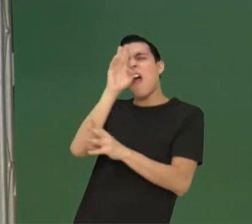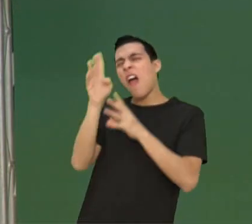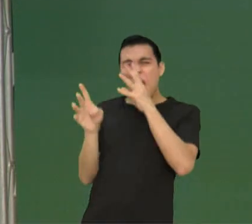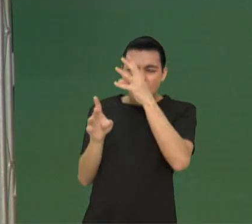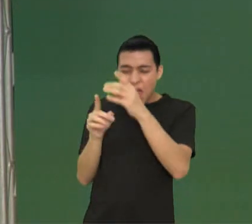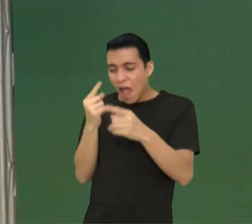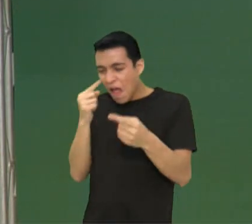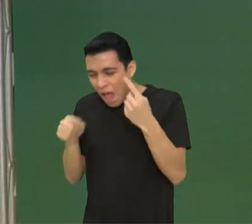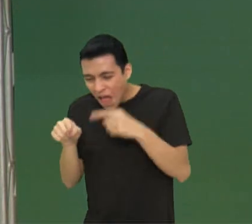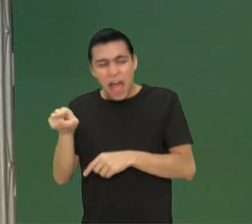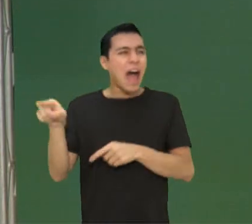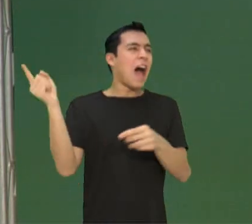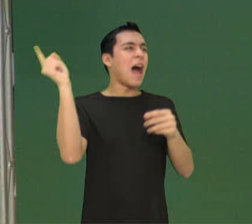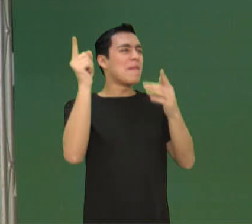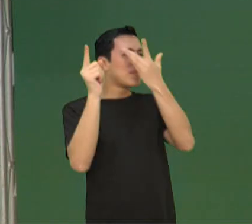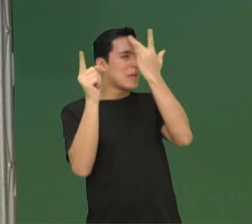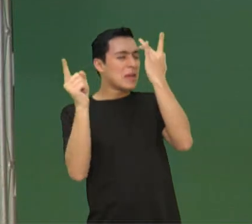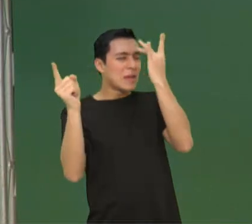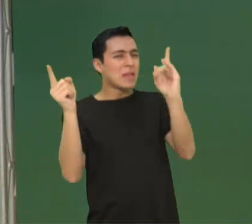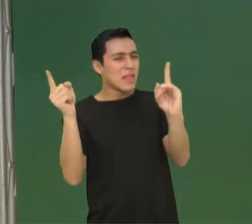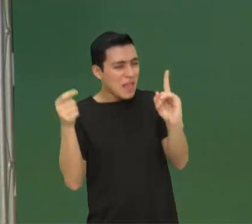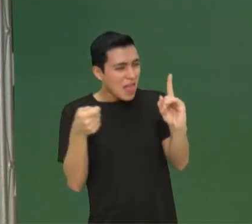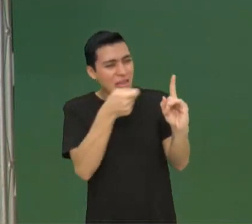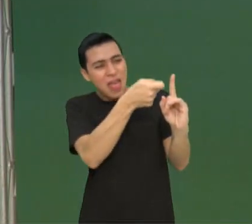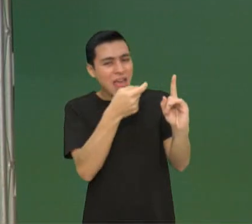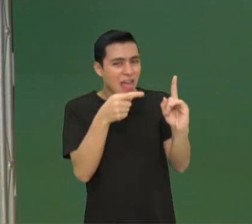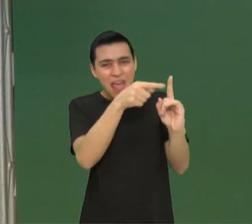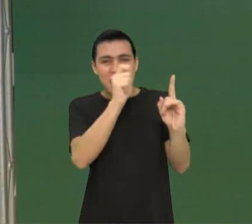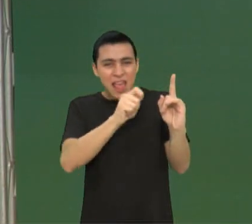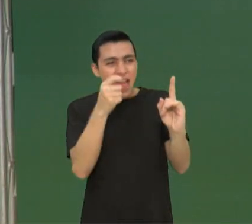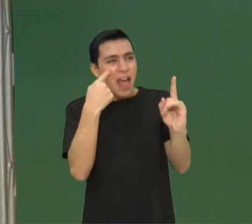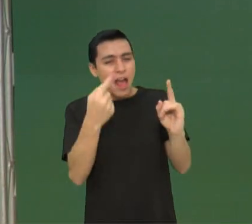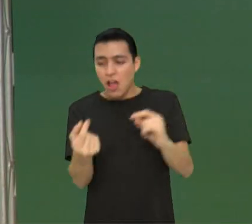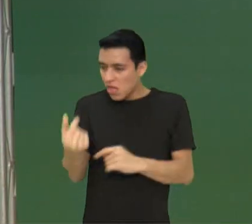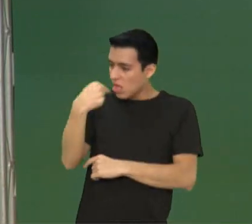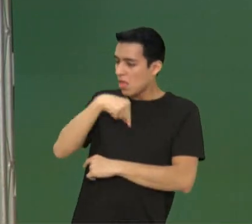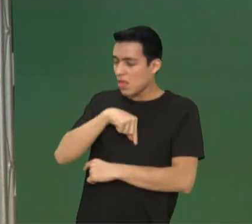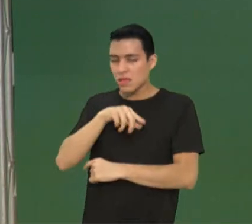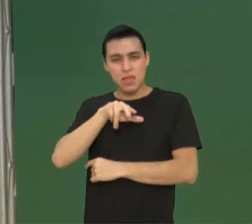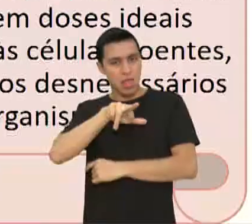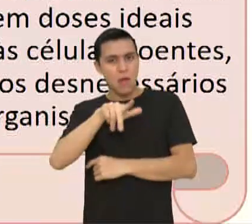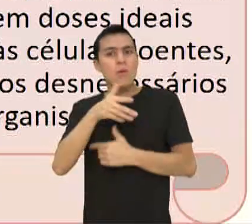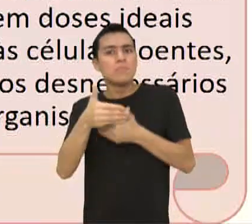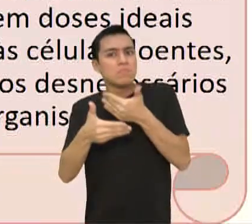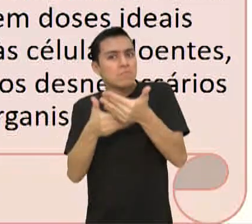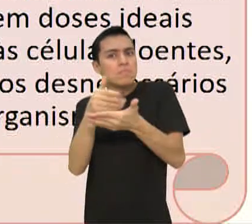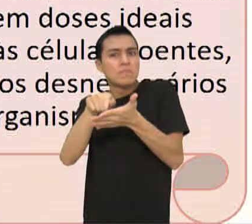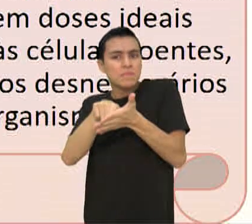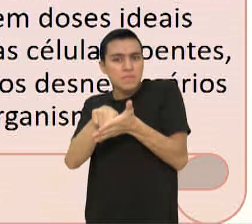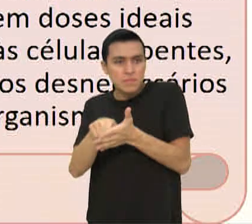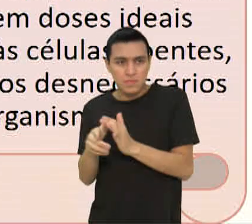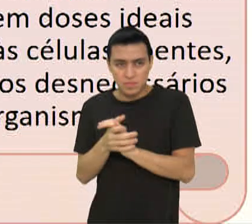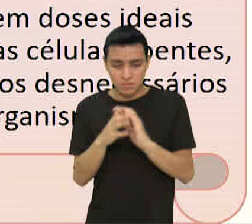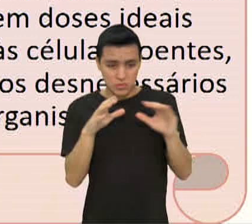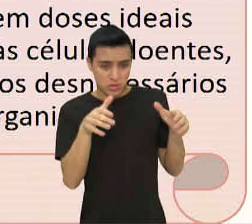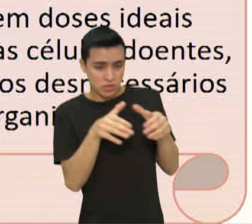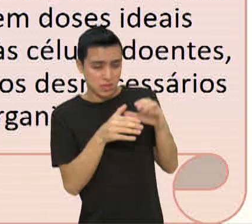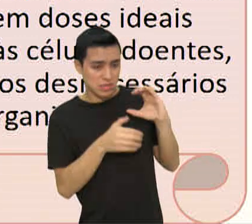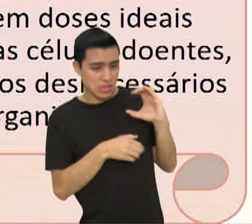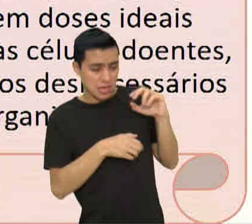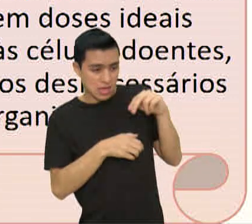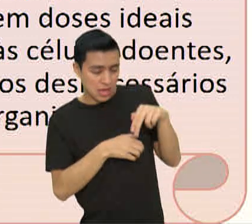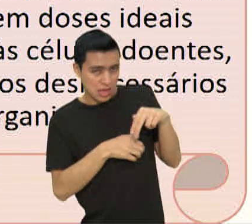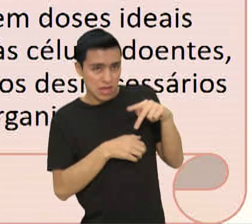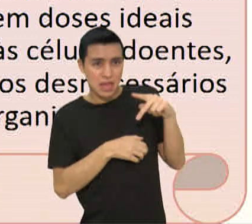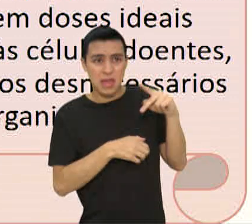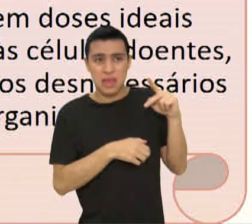nossa, descobri aqui e põe nas pessoas. Como isso funciona? Vamos lá. Um grupo do CNPEM, Centro